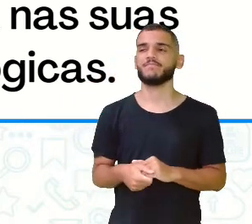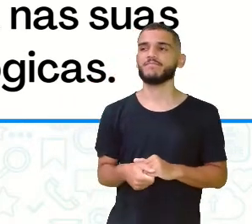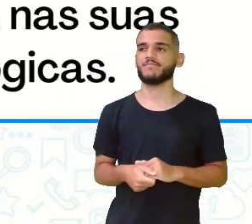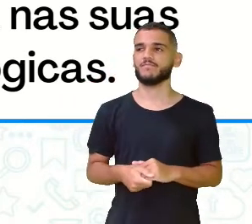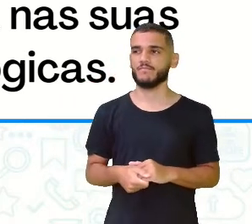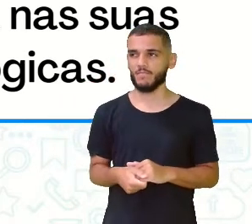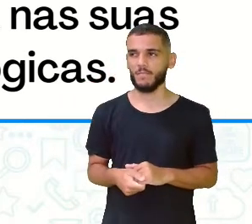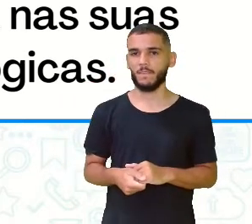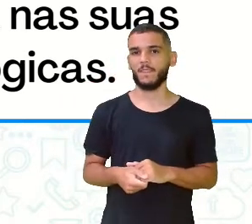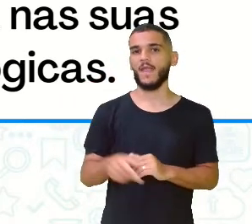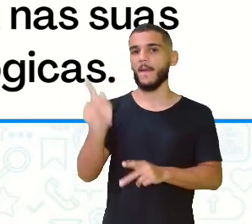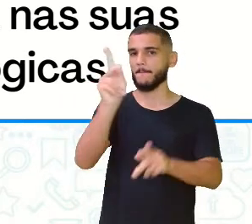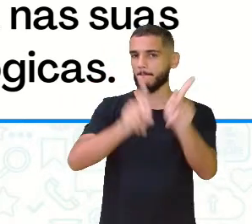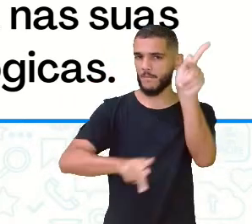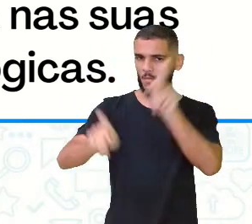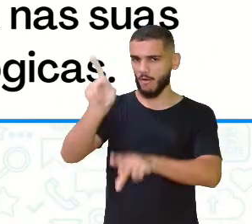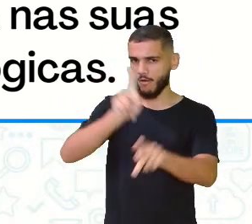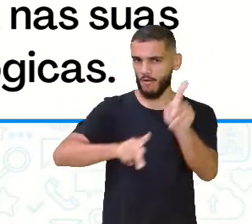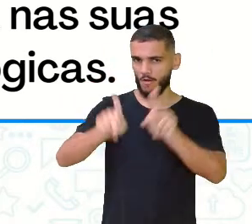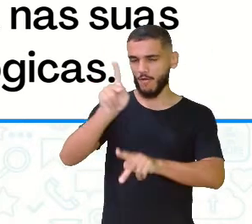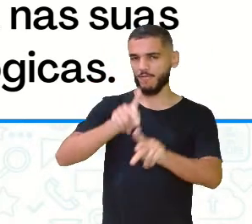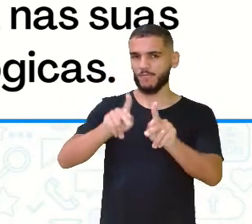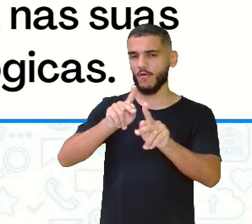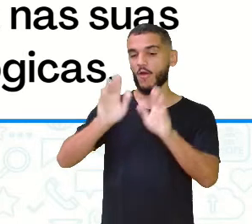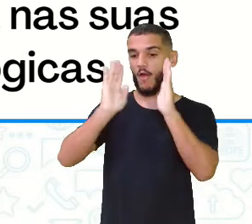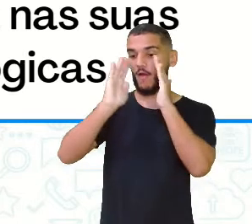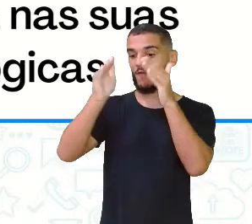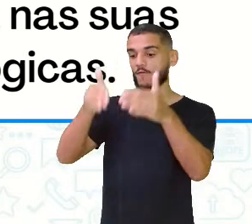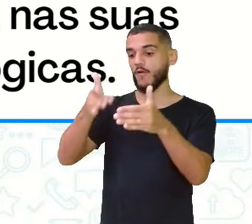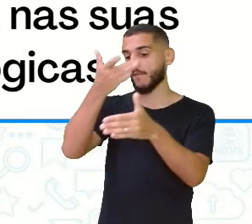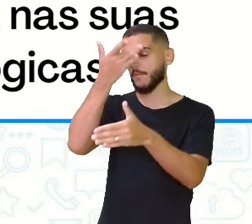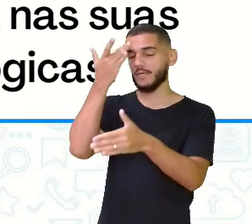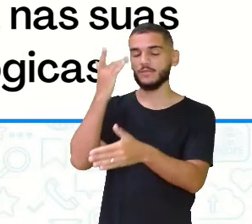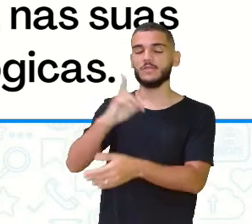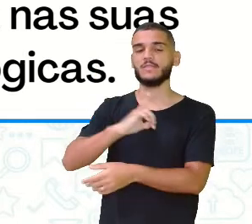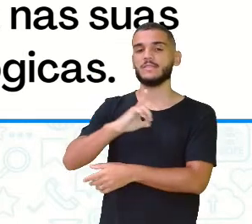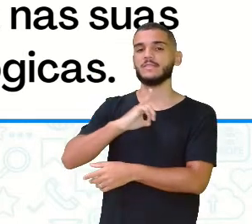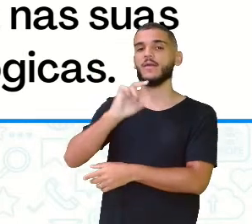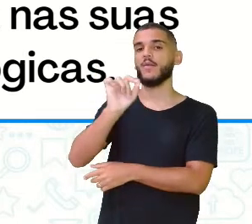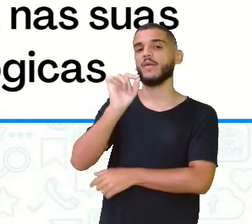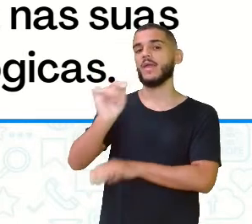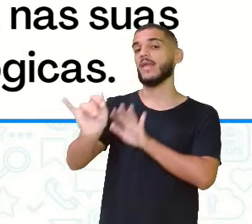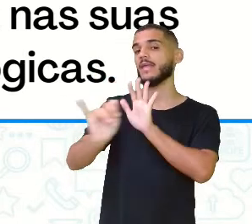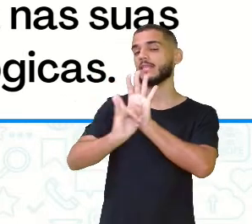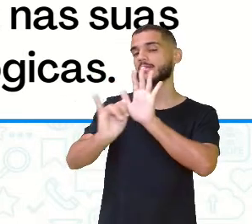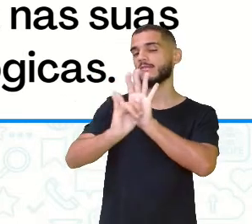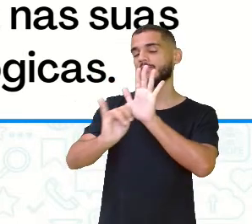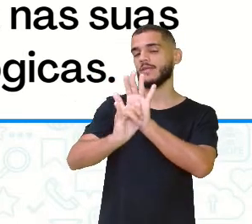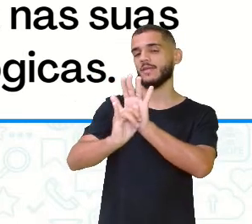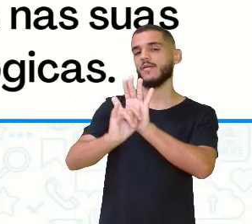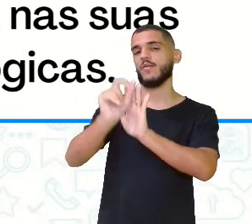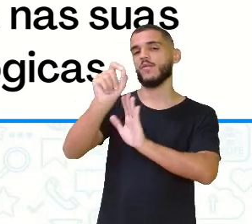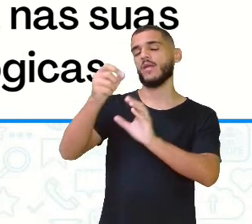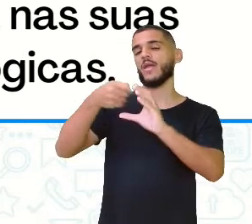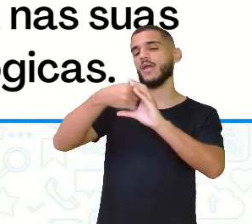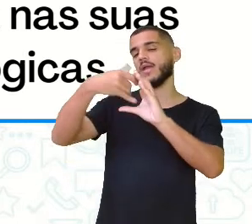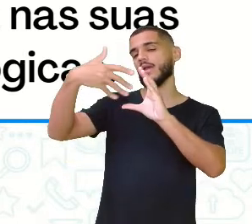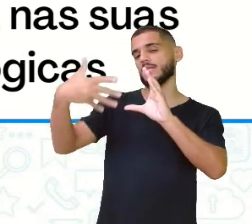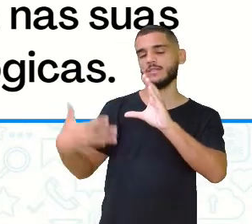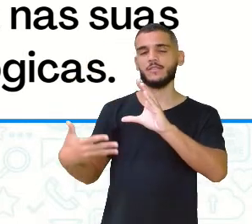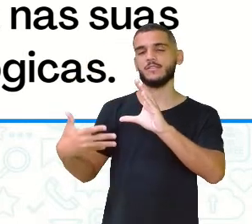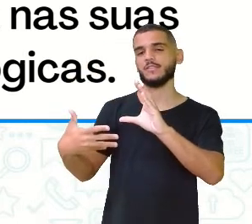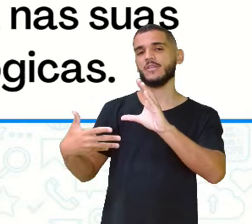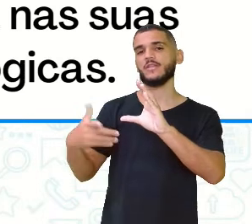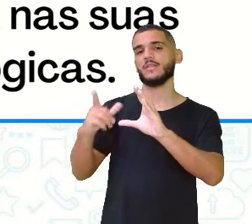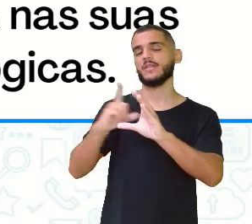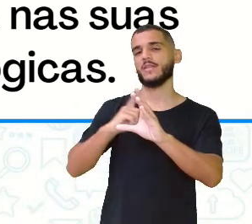significa povo, referindo-se a um grupo de pessoas que se identificam ou são identificadas por outros,